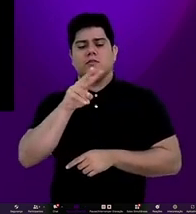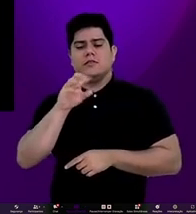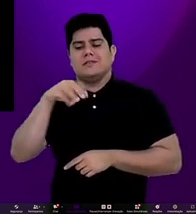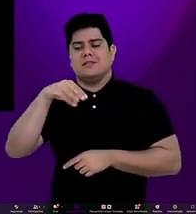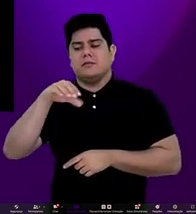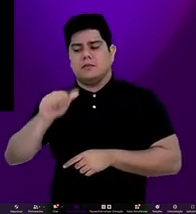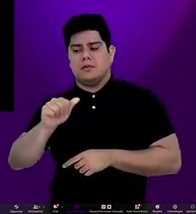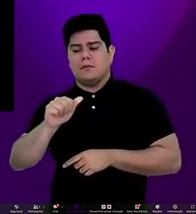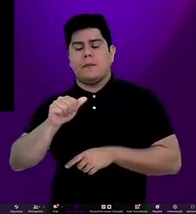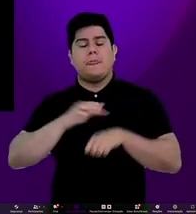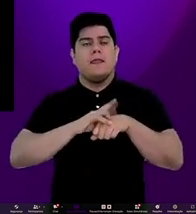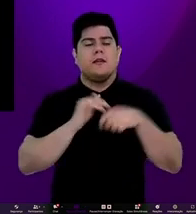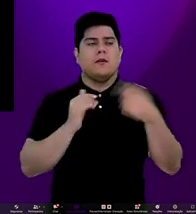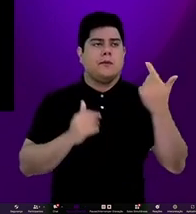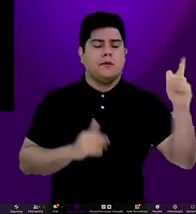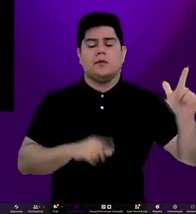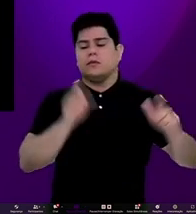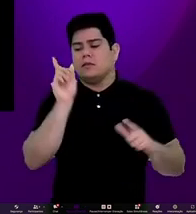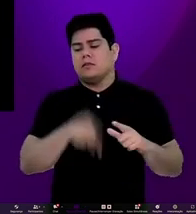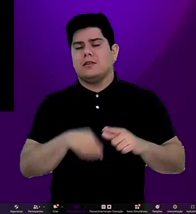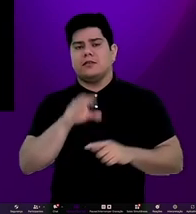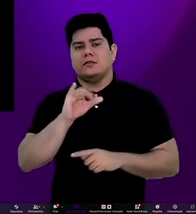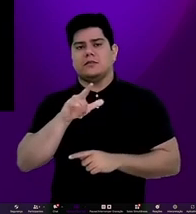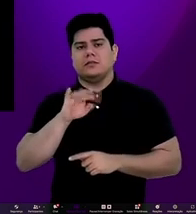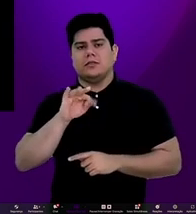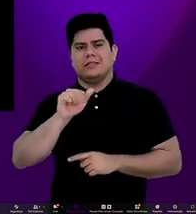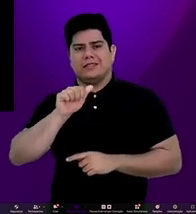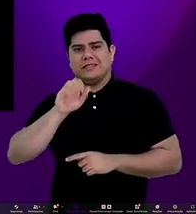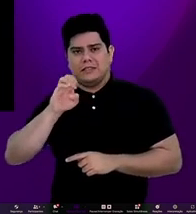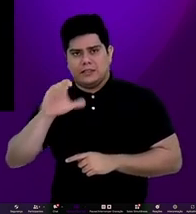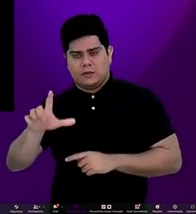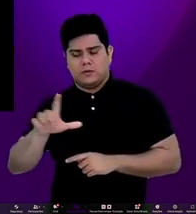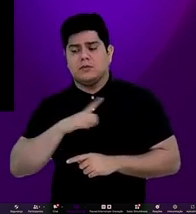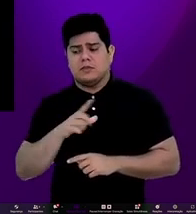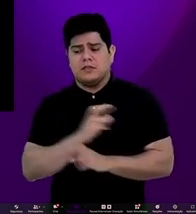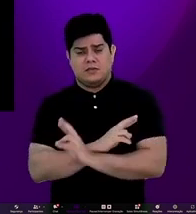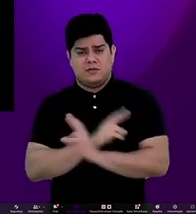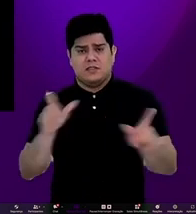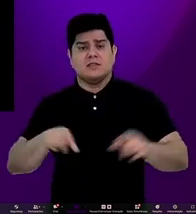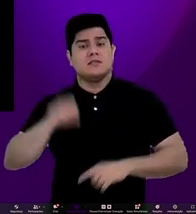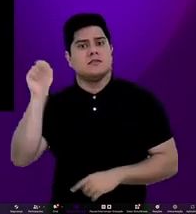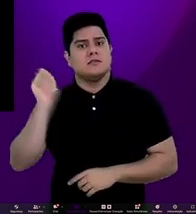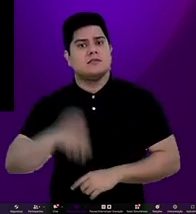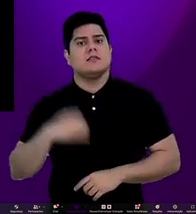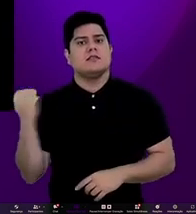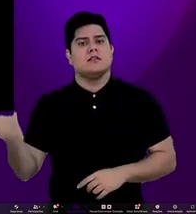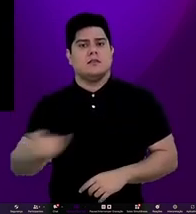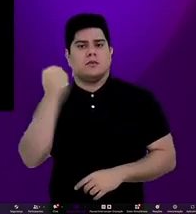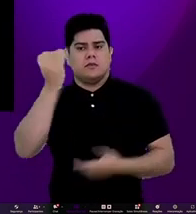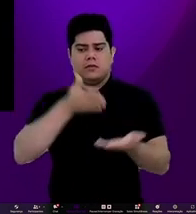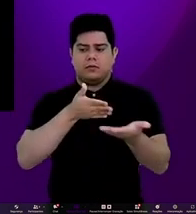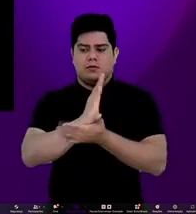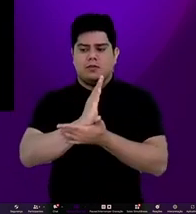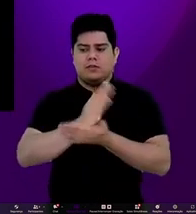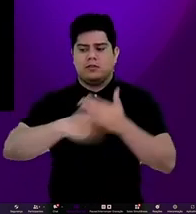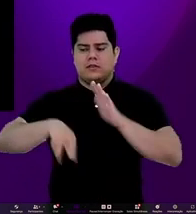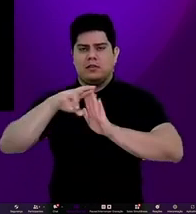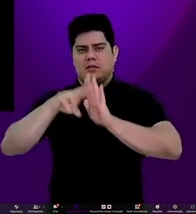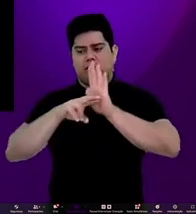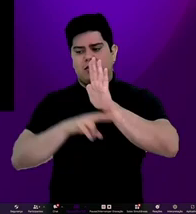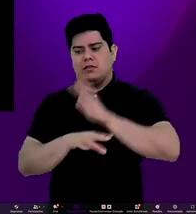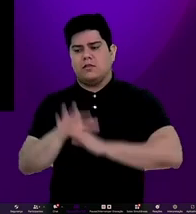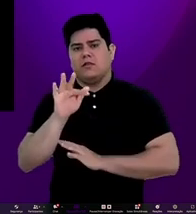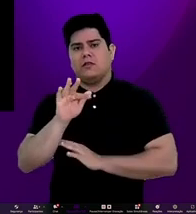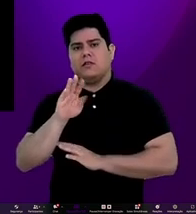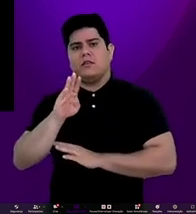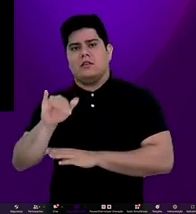mieloma múltiplo, que é o Cilta-cel. Então, há uma diferença aqui importante, significativa da aprovação regulatória do FDA aqui para o